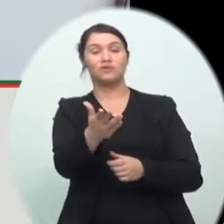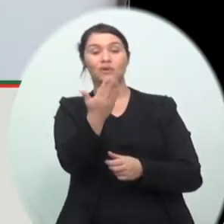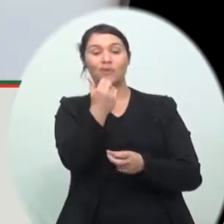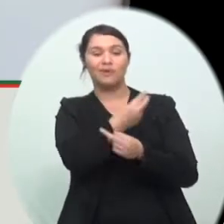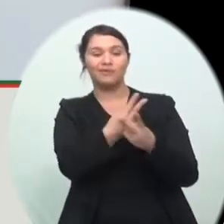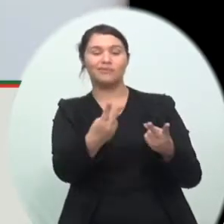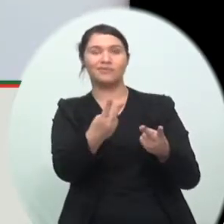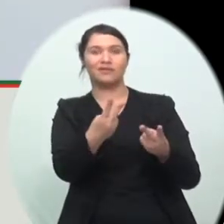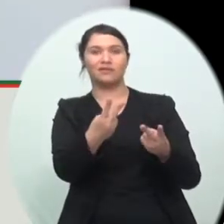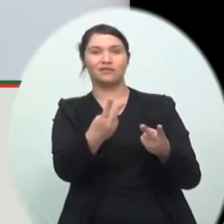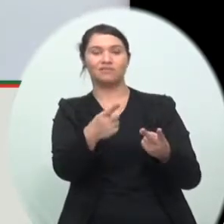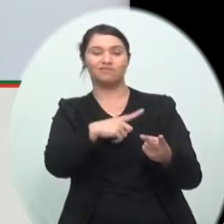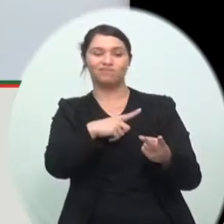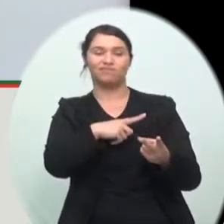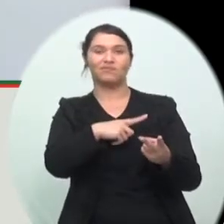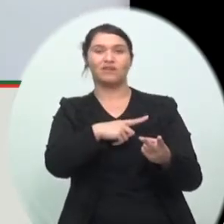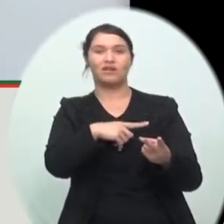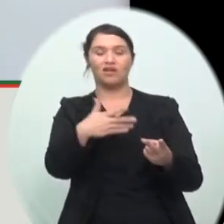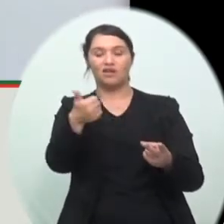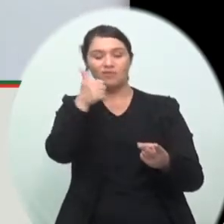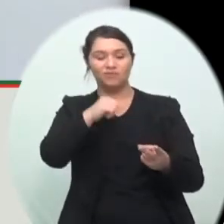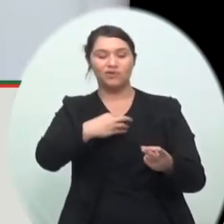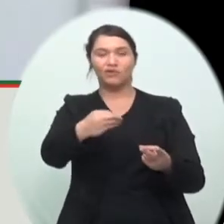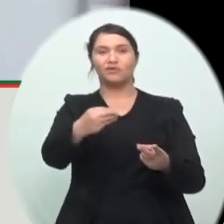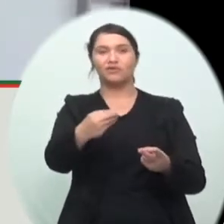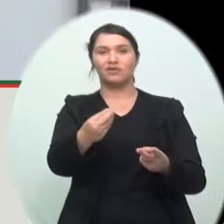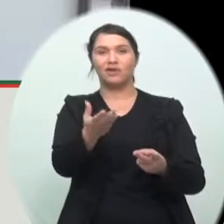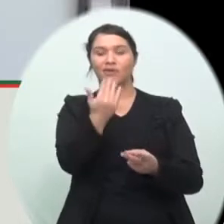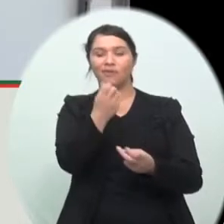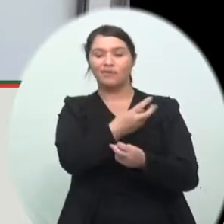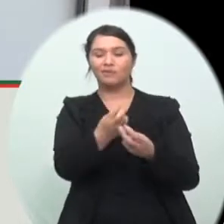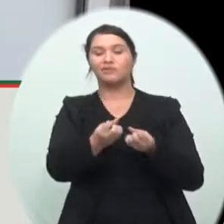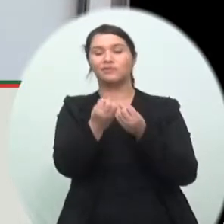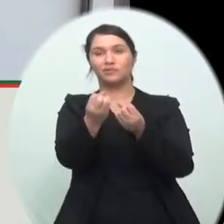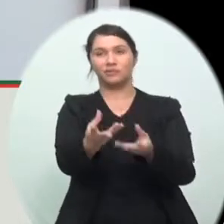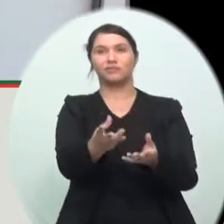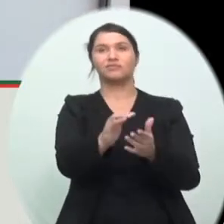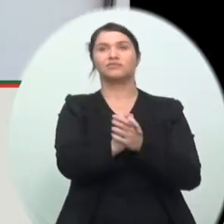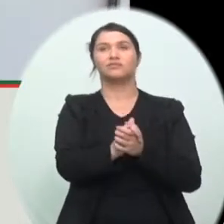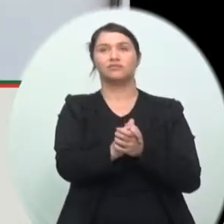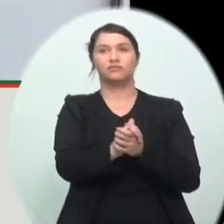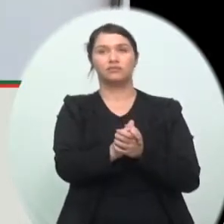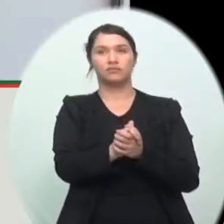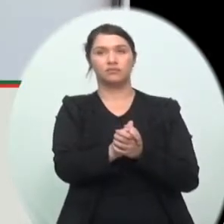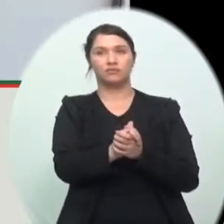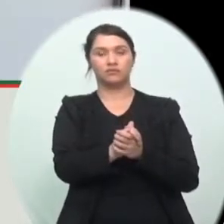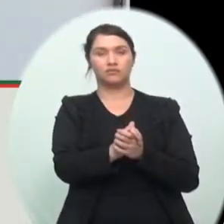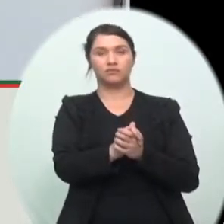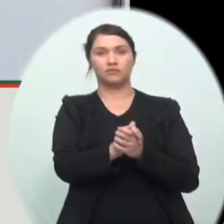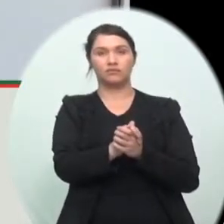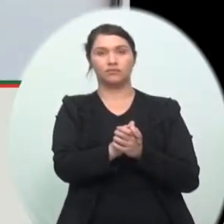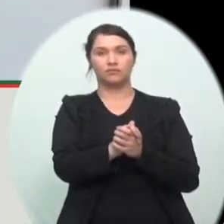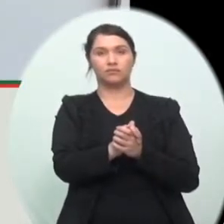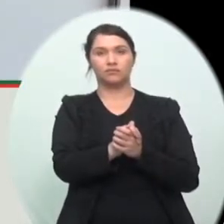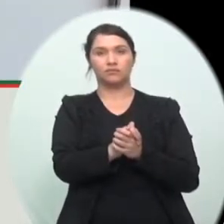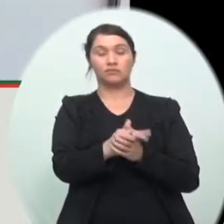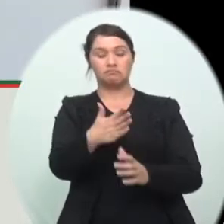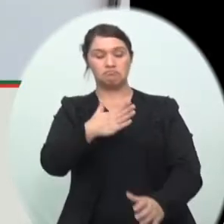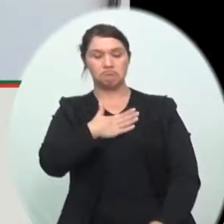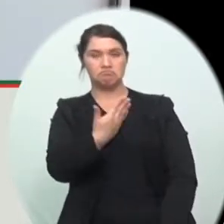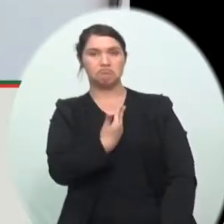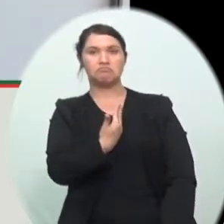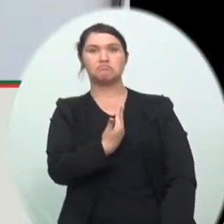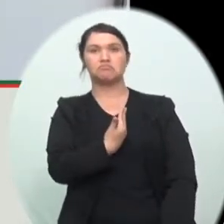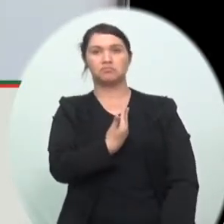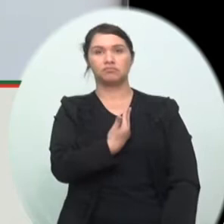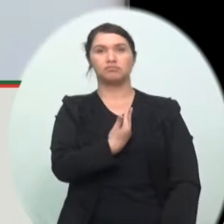eu agradeço de coração a todos os voluntários. Eu sou Pedro Coelho. Por intermédio dos meus amigos, eu cheguei aqui